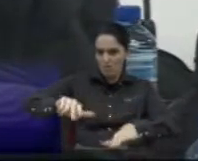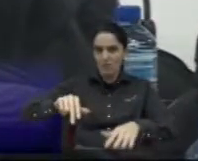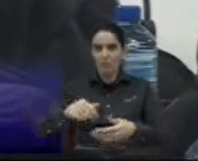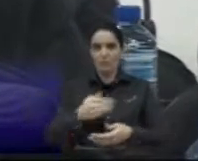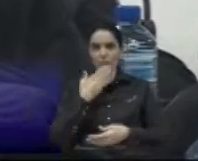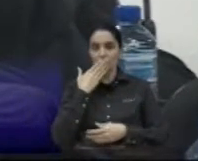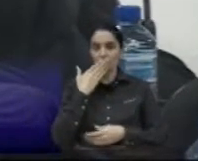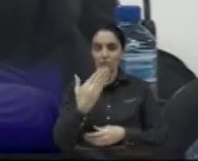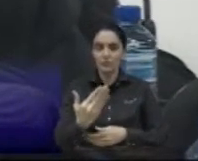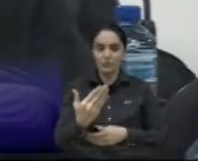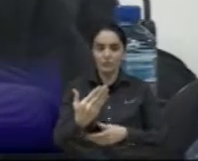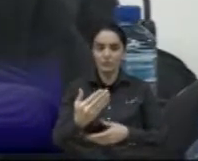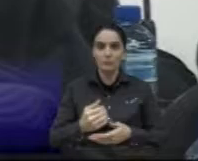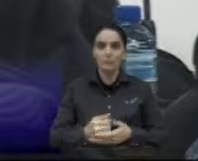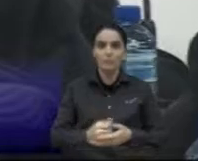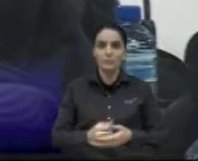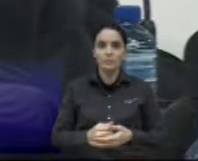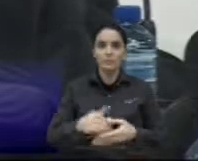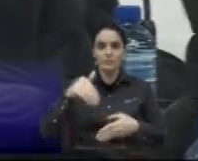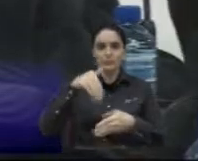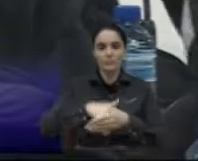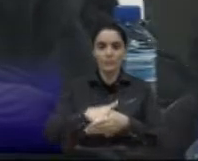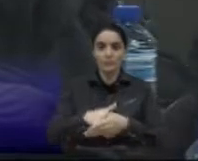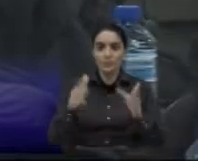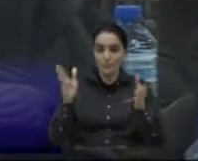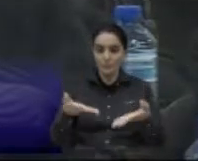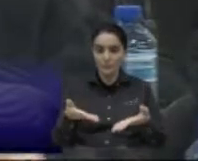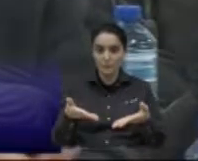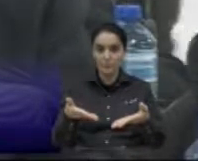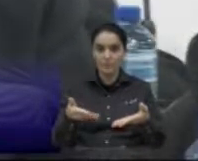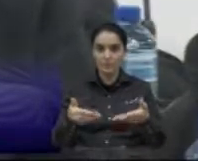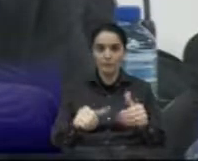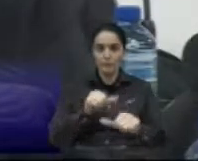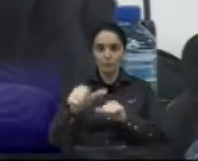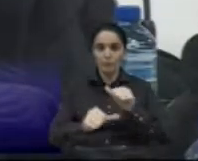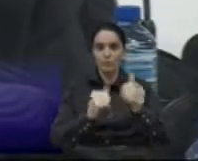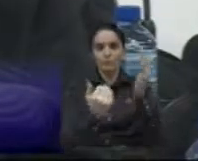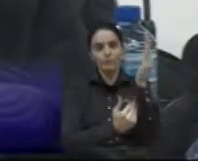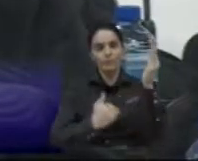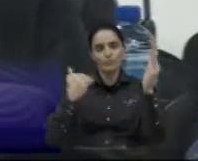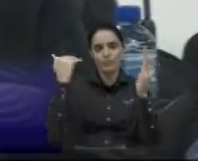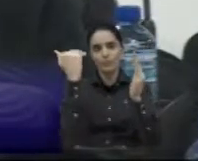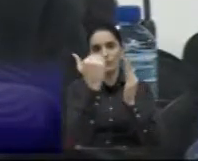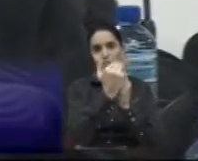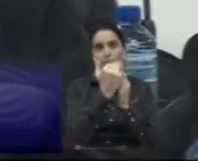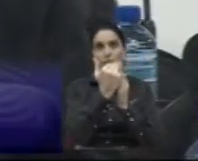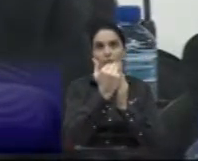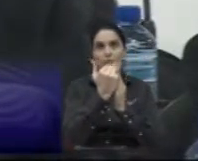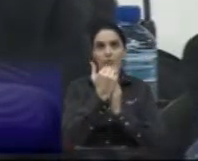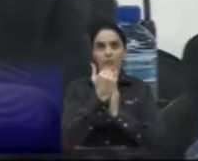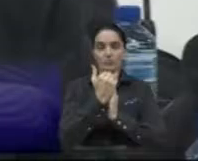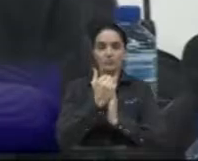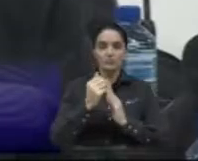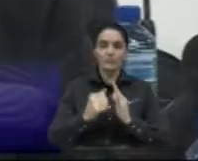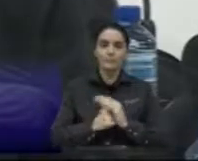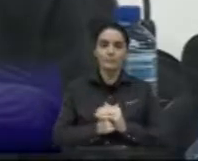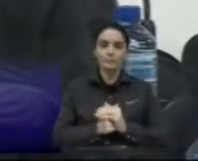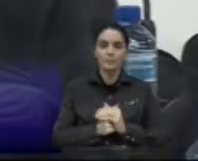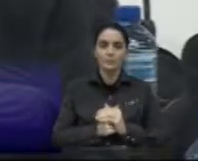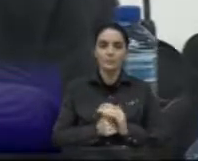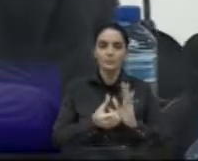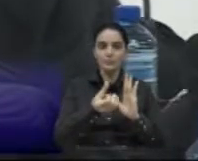um requerimento para que nós possamos votar agora, invertida a pauta, em bloco os seguintes itens.